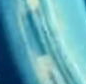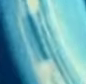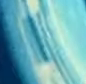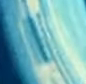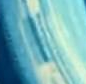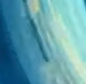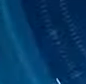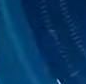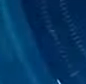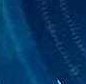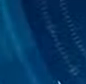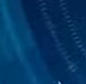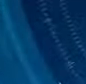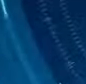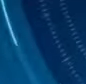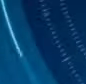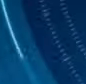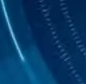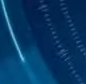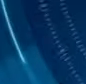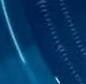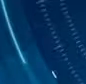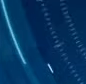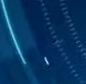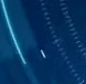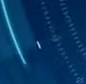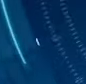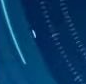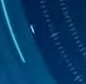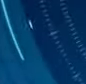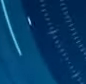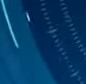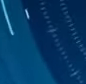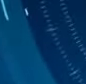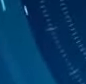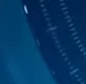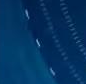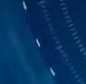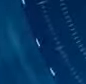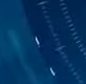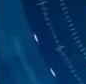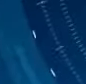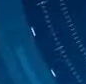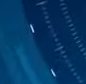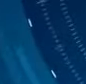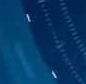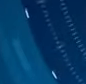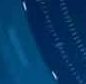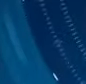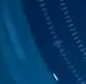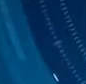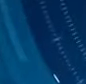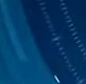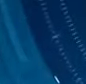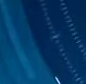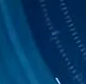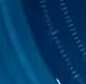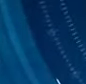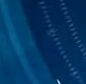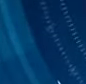Eleições 2020 na SIC TV. Oferecimento Centro Universitário Finca e Faculdade